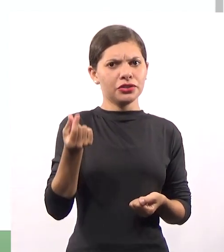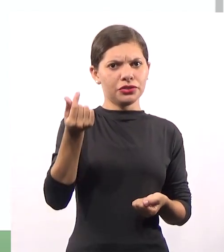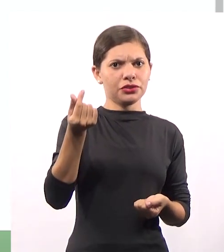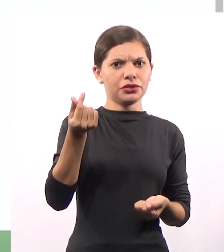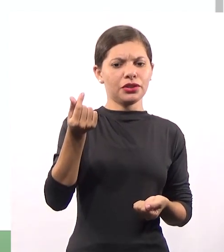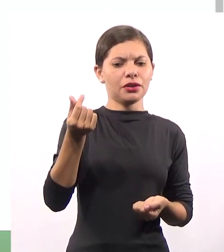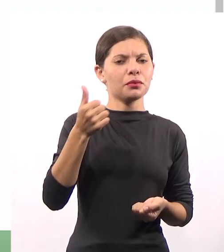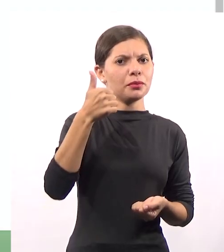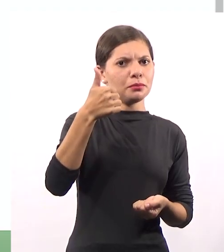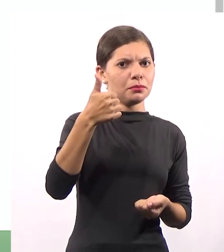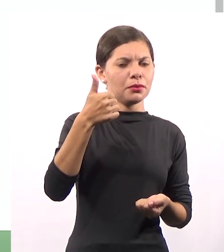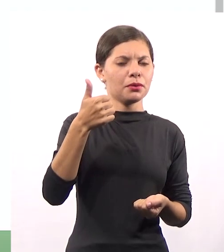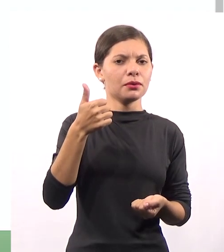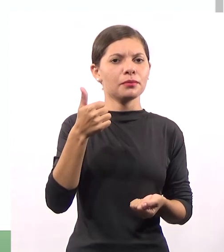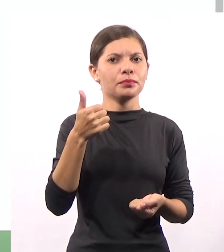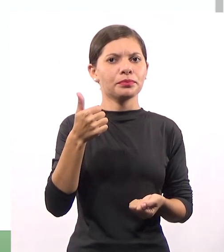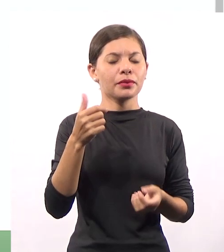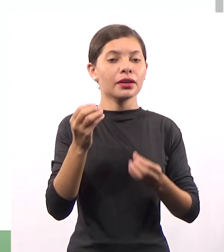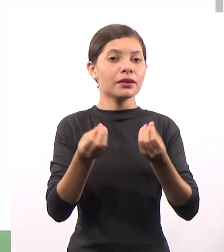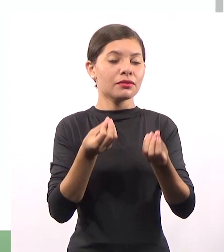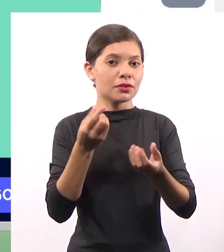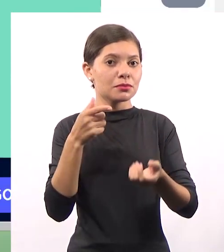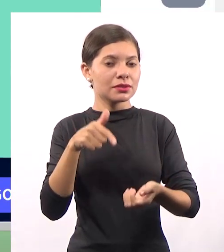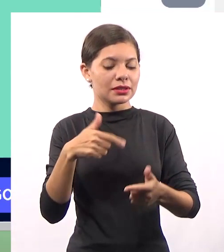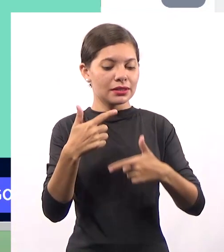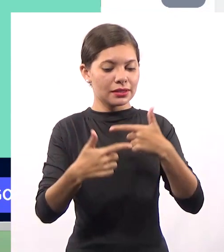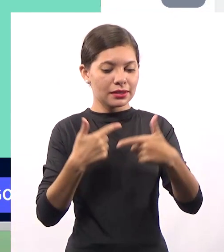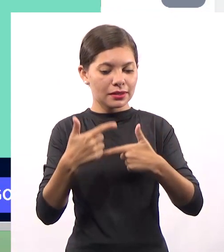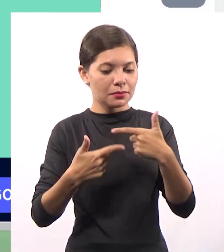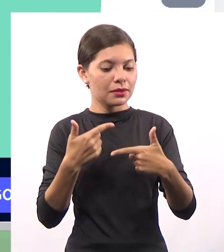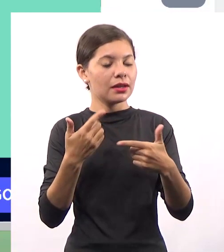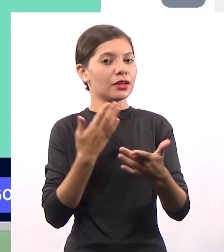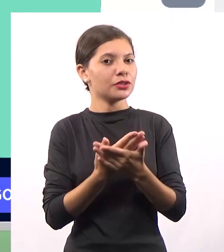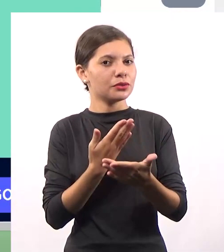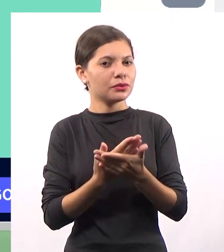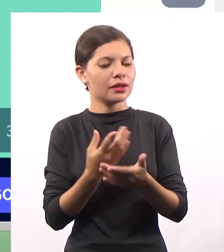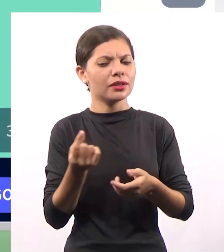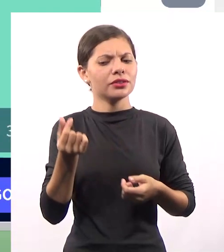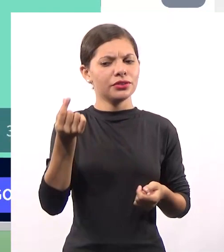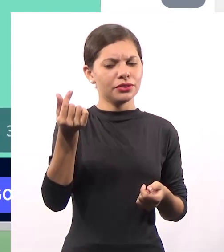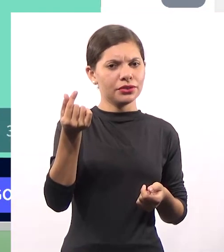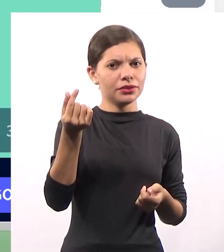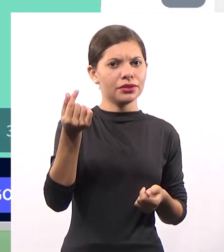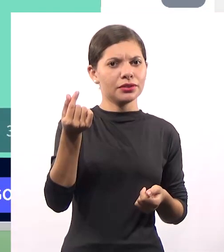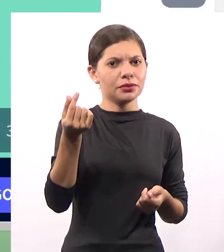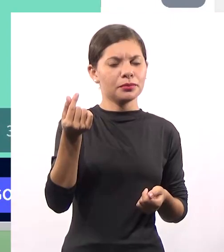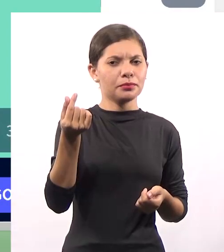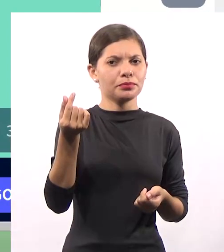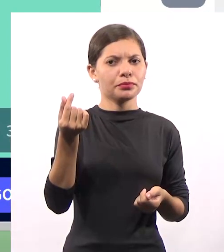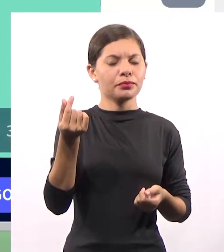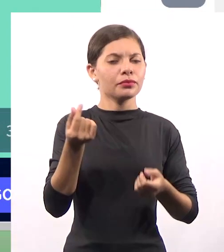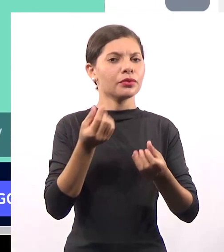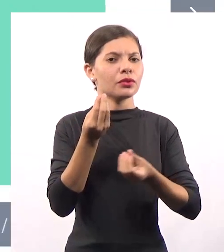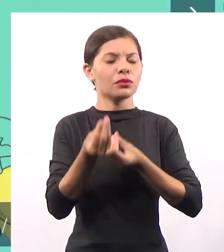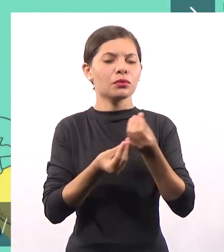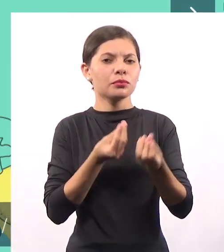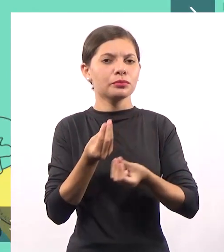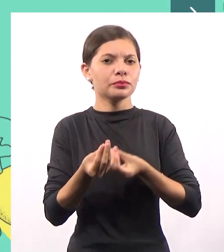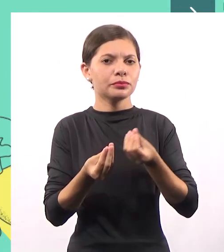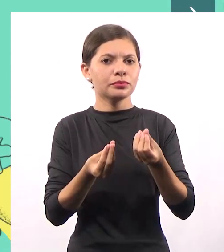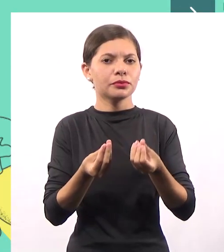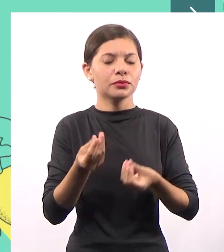é suficiente, que é a grande questão que a gente vai trabalhar. Então, será que o dinheiro é suficiente? Será que